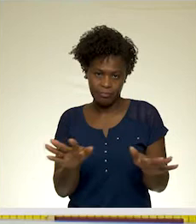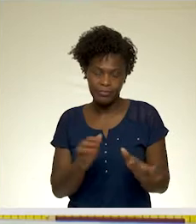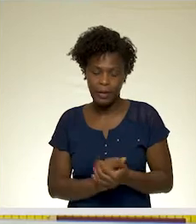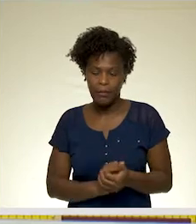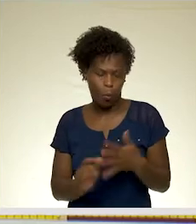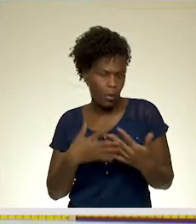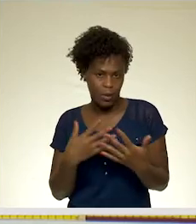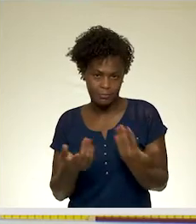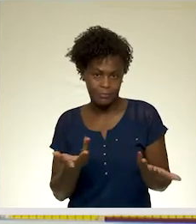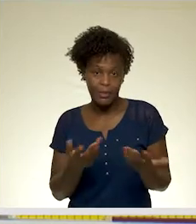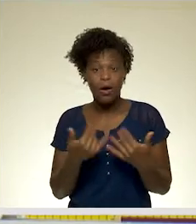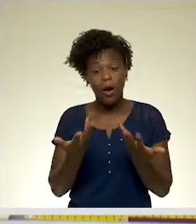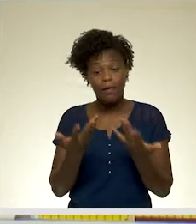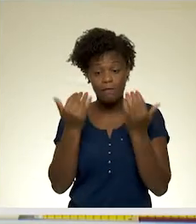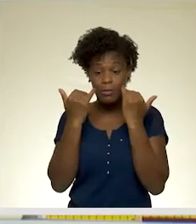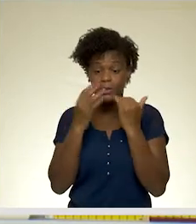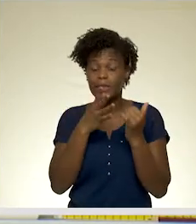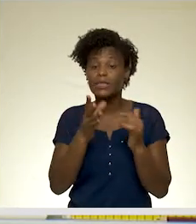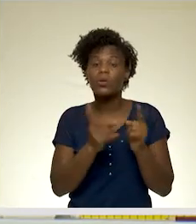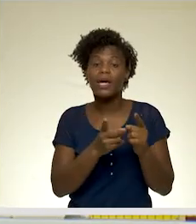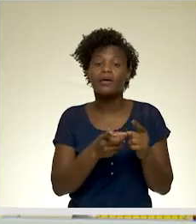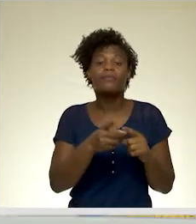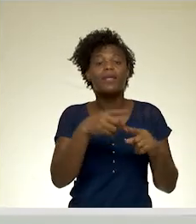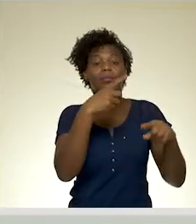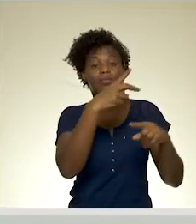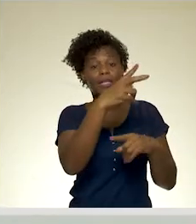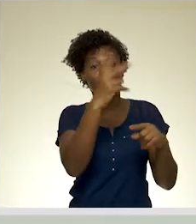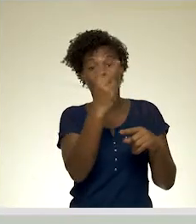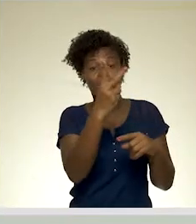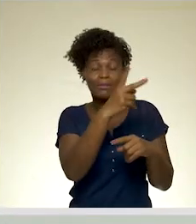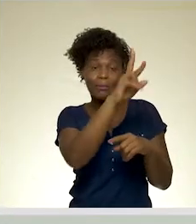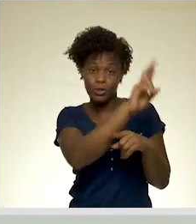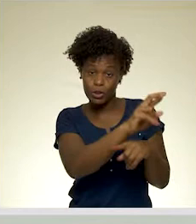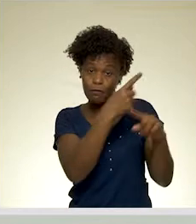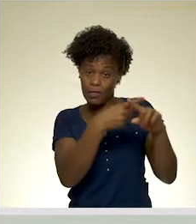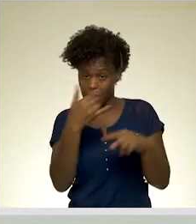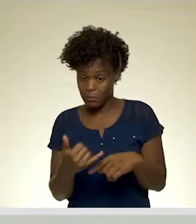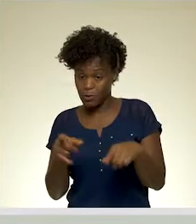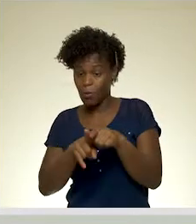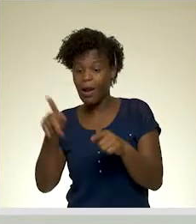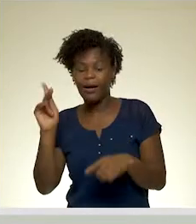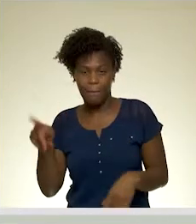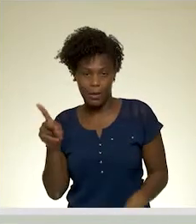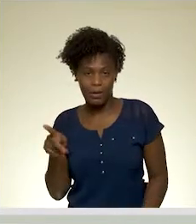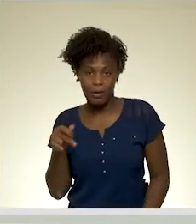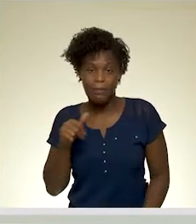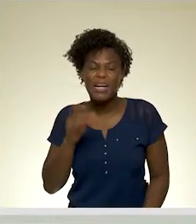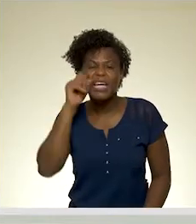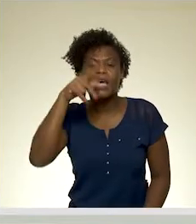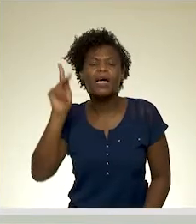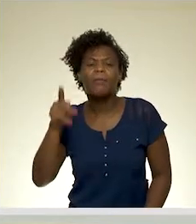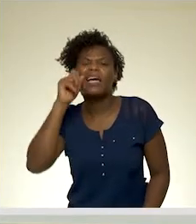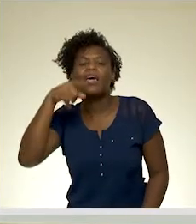a informação que temos é o seguinte, que o produto entre as duas variáveis é igual a K. Mas quem